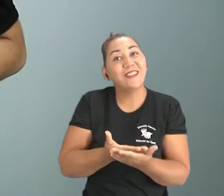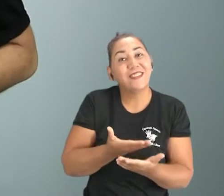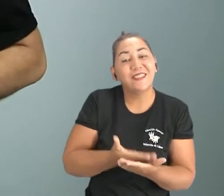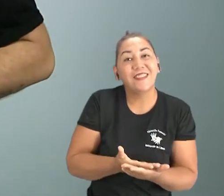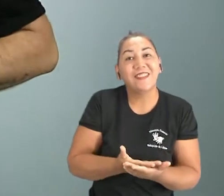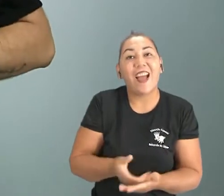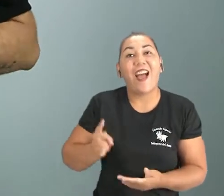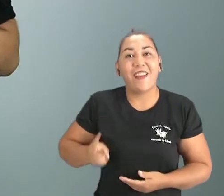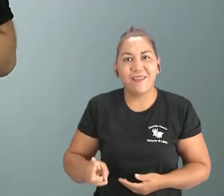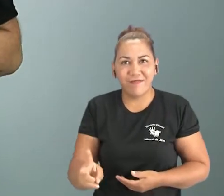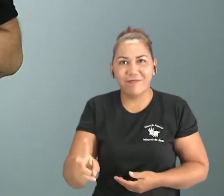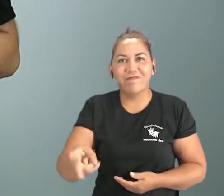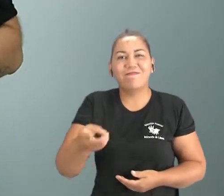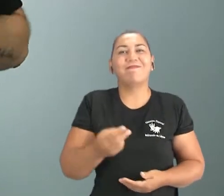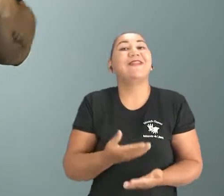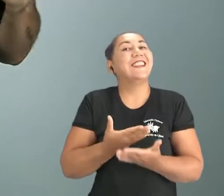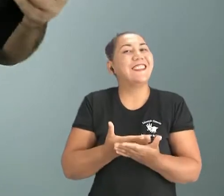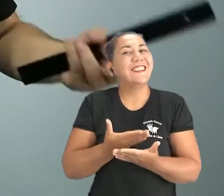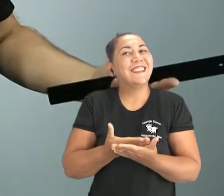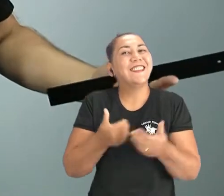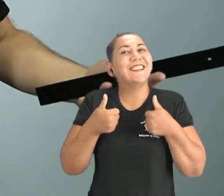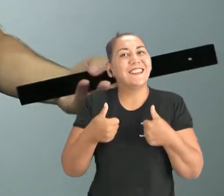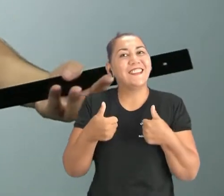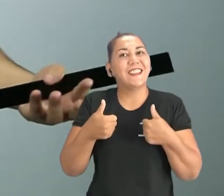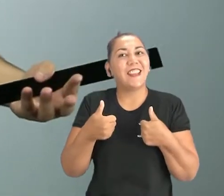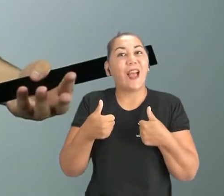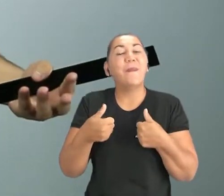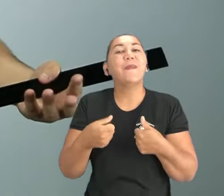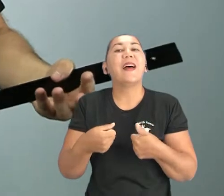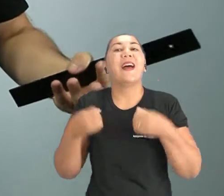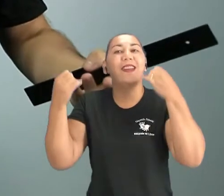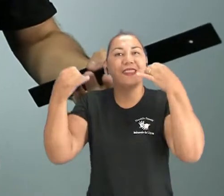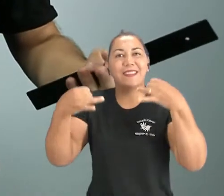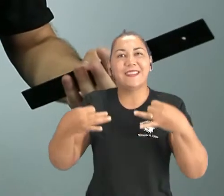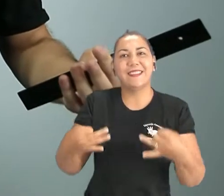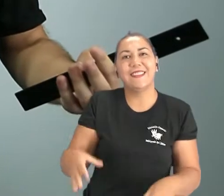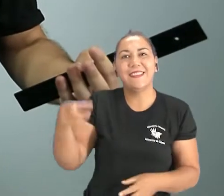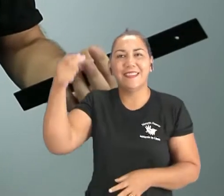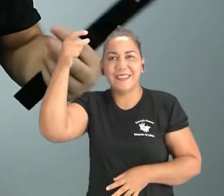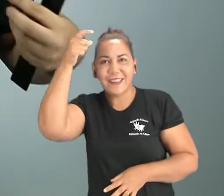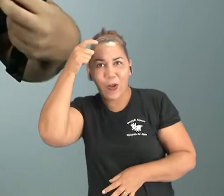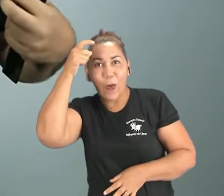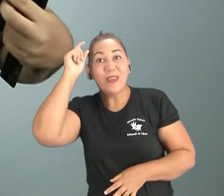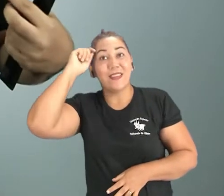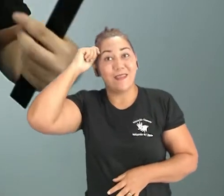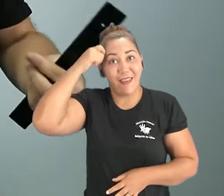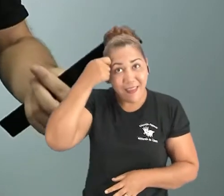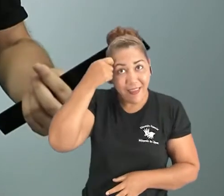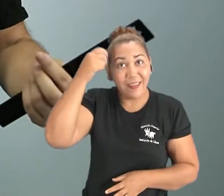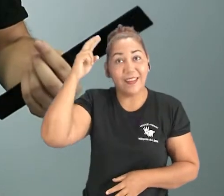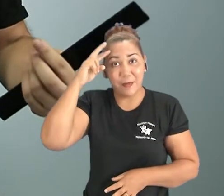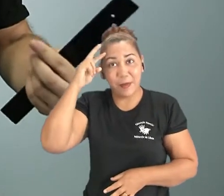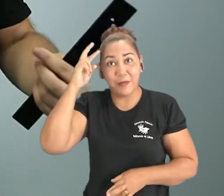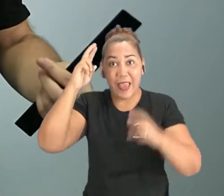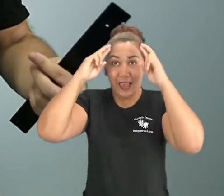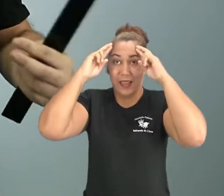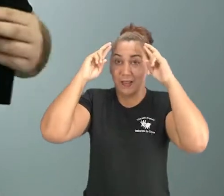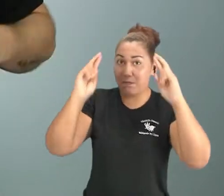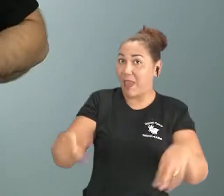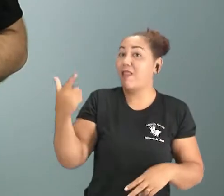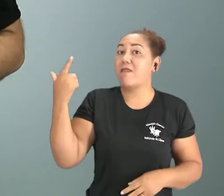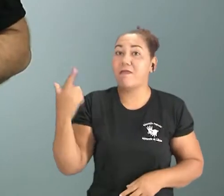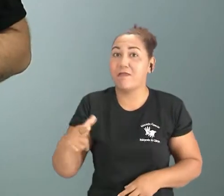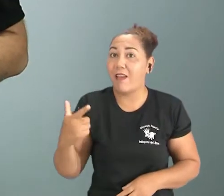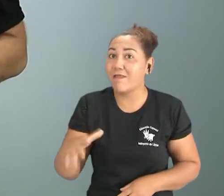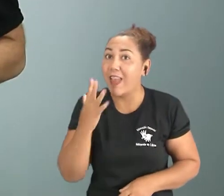estudarmos continuarmos estudando né Vamos falando sobre a Consciência Negra lembram o respeito não tem